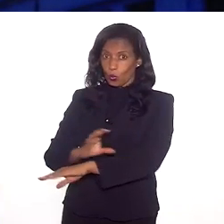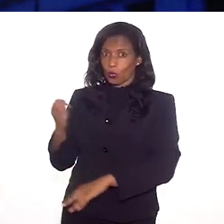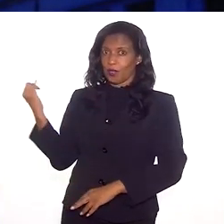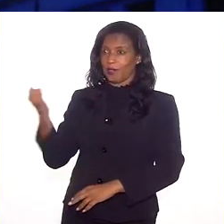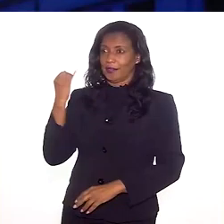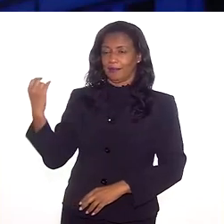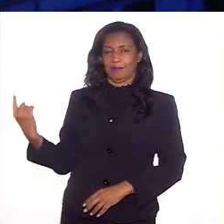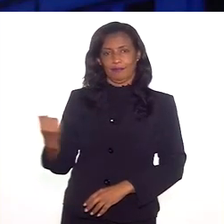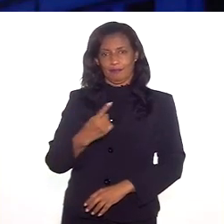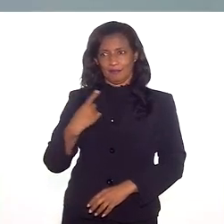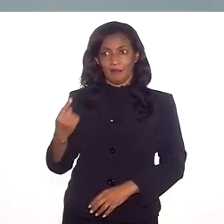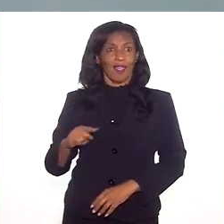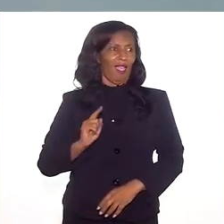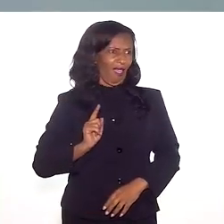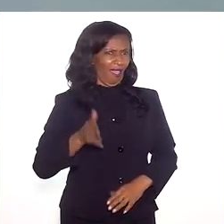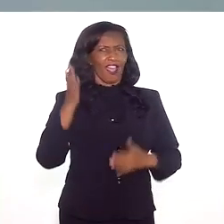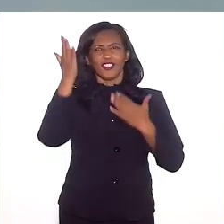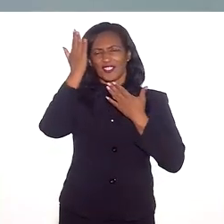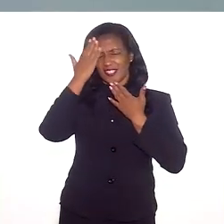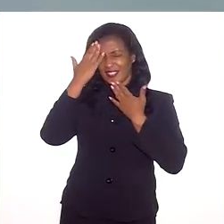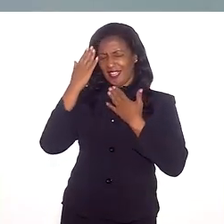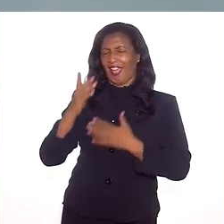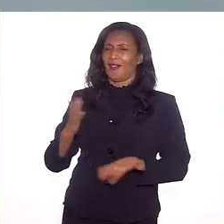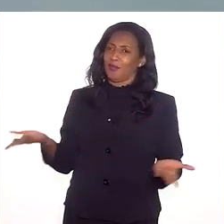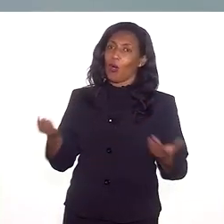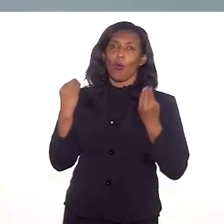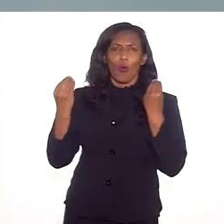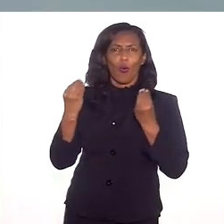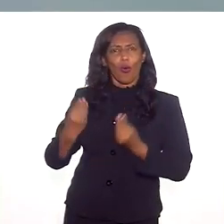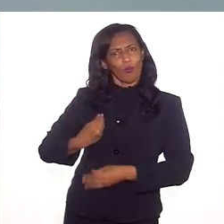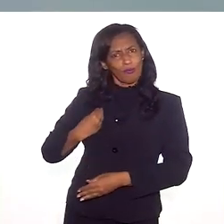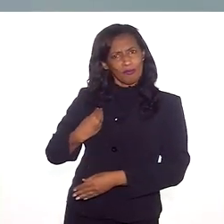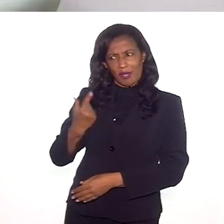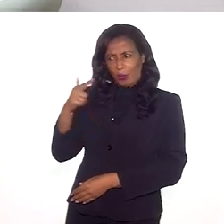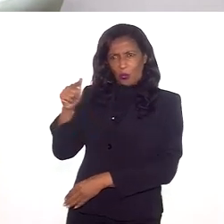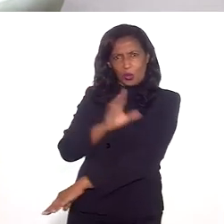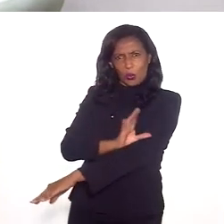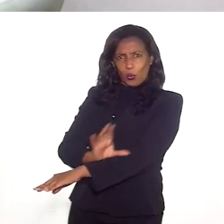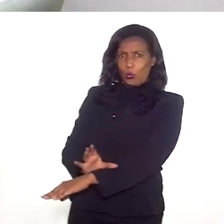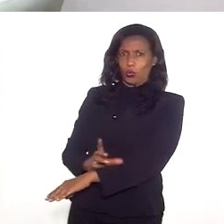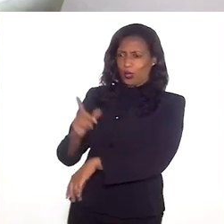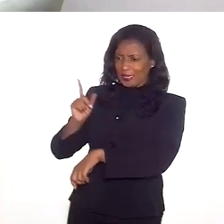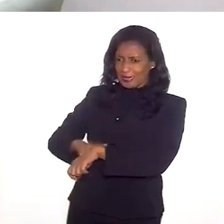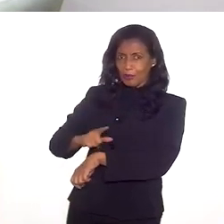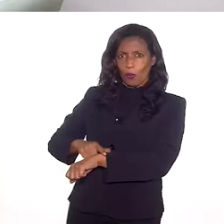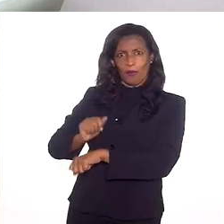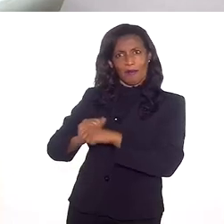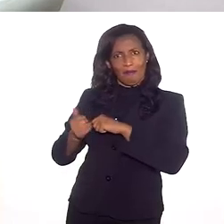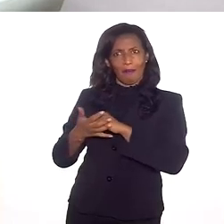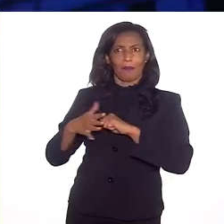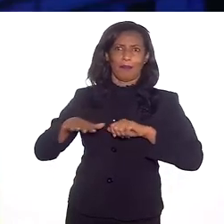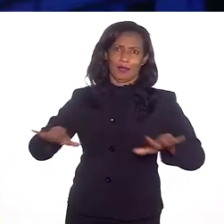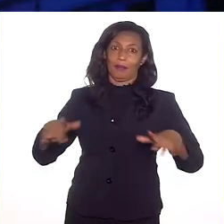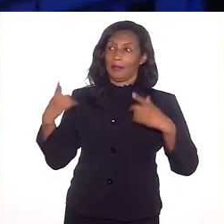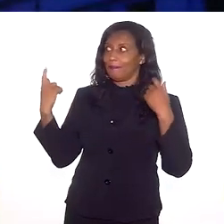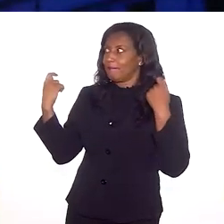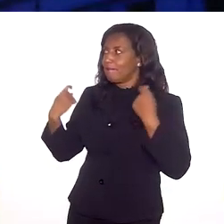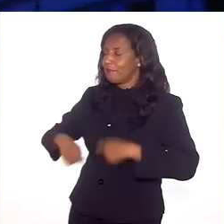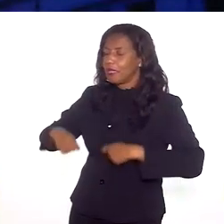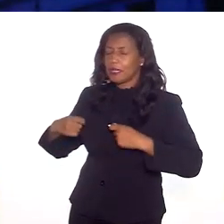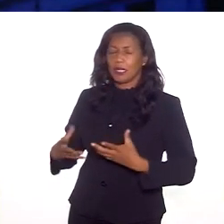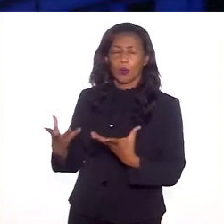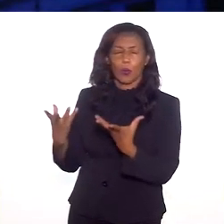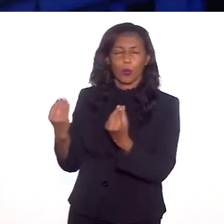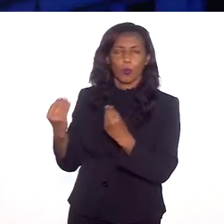para a gente. Bom, a gente já sabe disso, né? Como é que seria viver sem ela nesse momento de pandemia? Pois é,